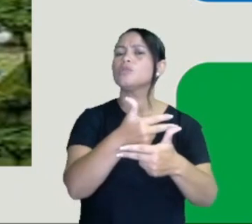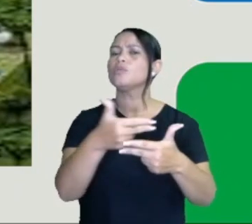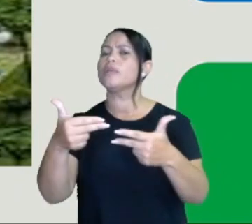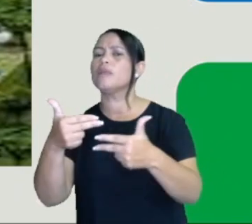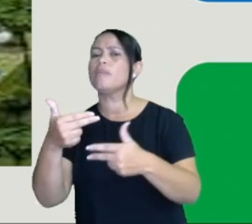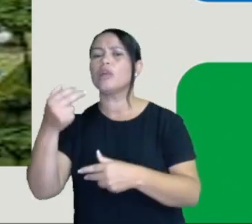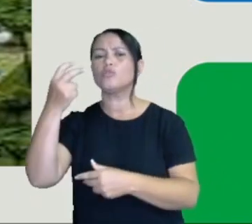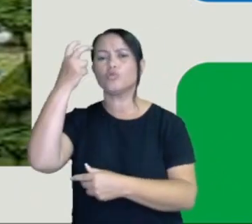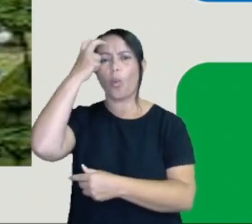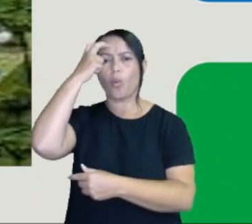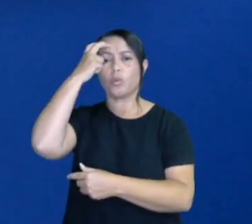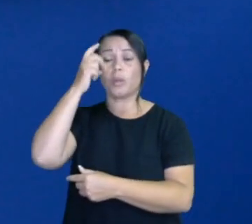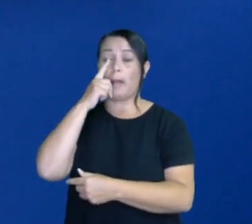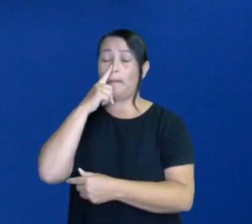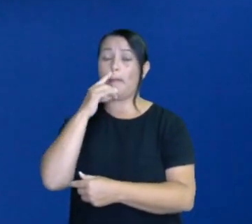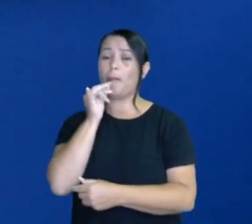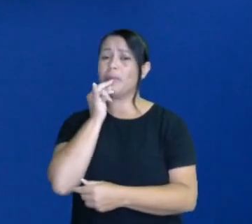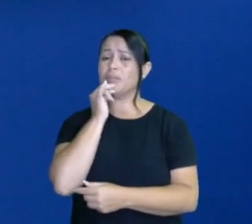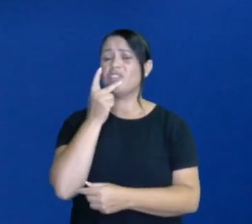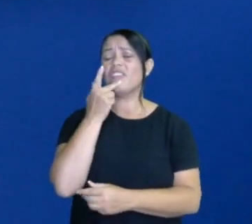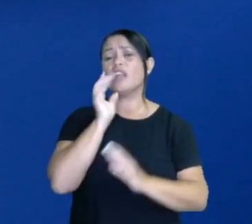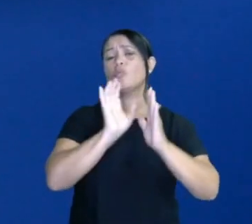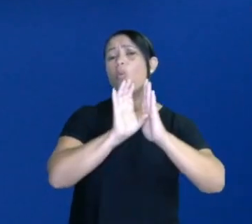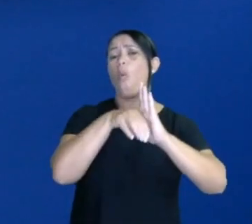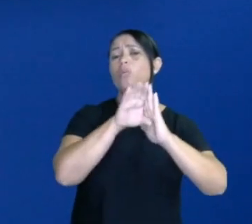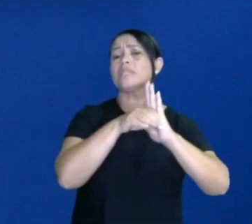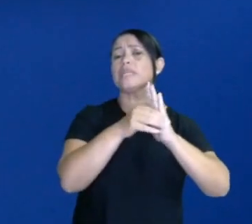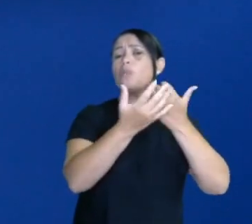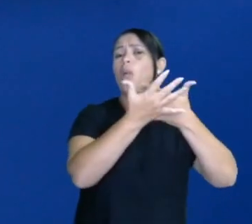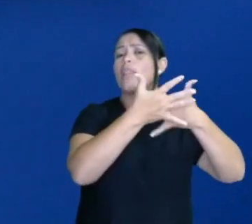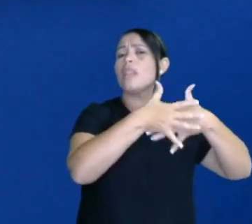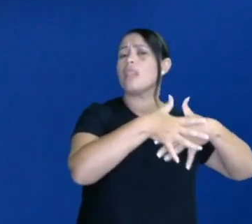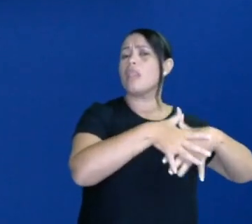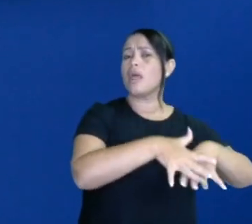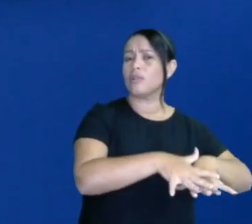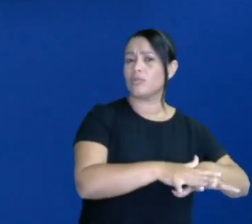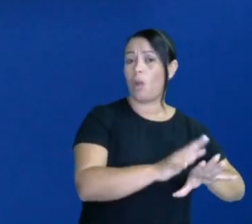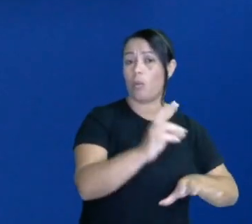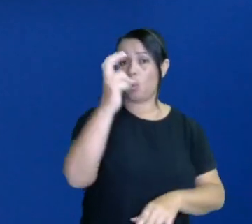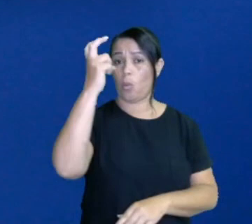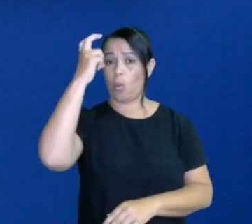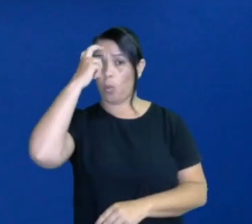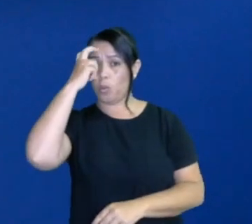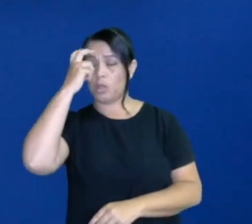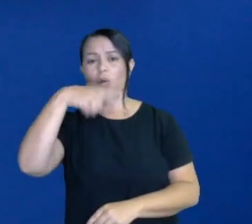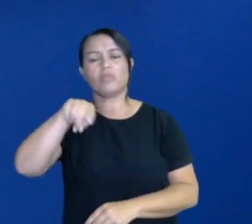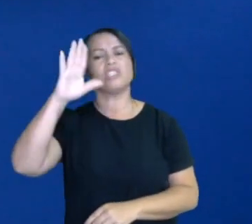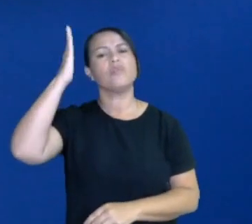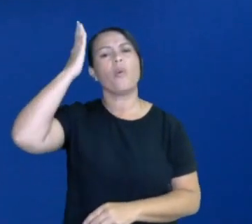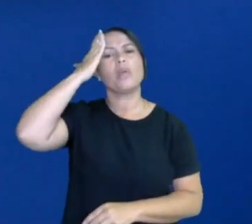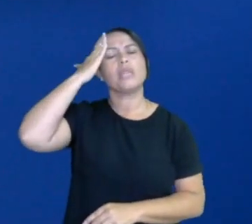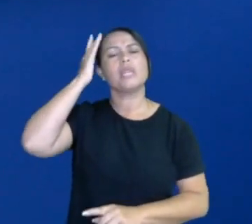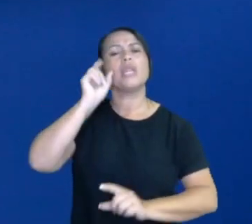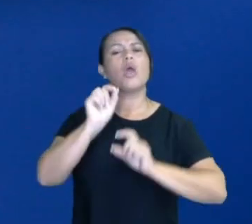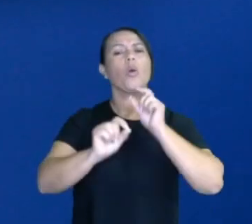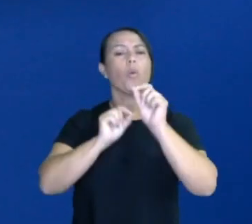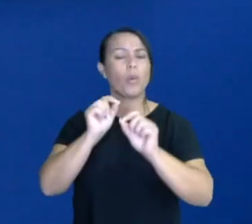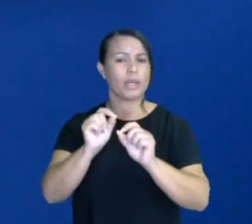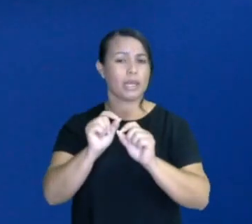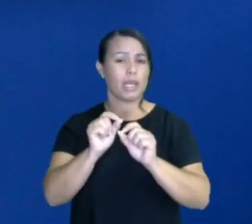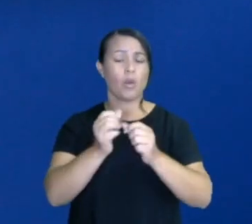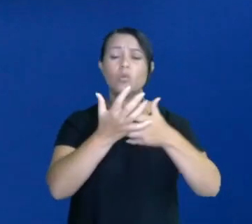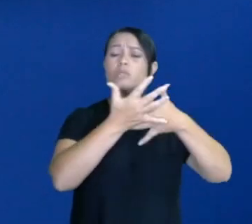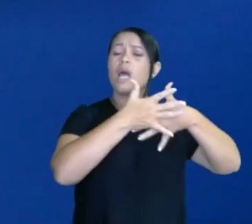culturais. Então, se a gente falar do conceito natural e cultural, vocês vão poder considerar o quê? Os